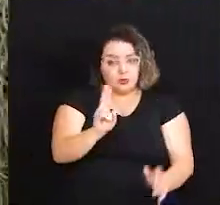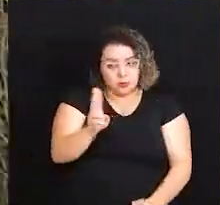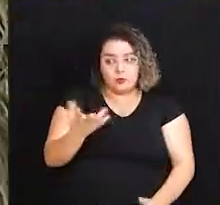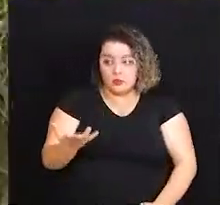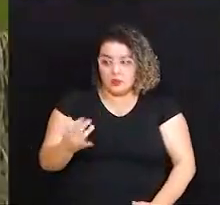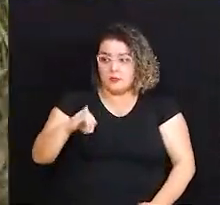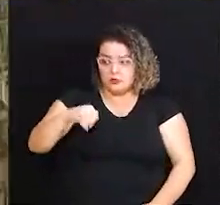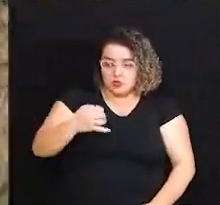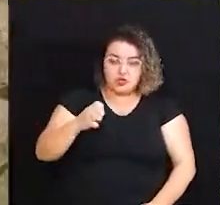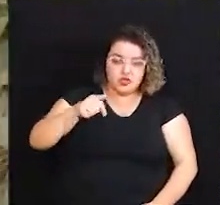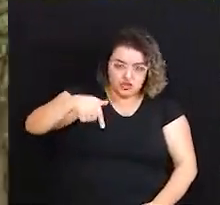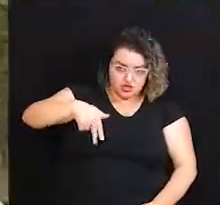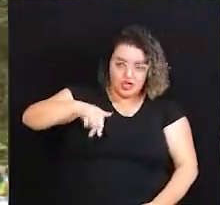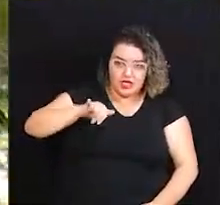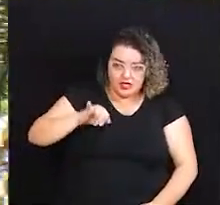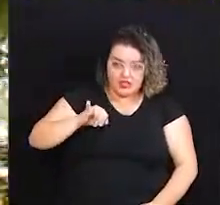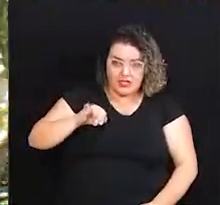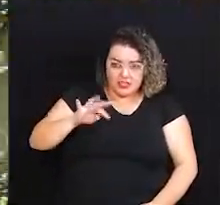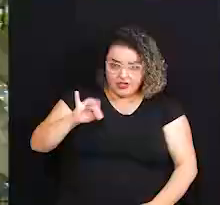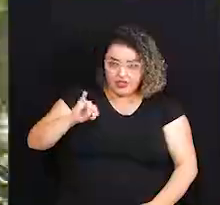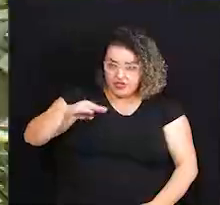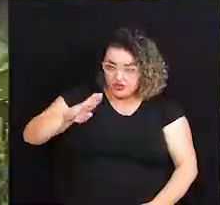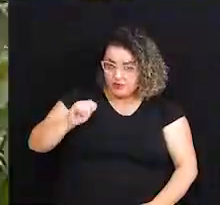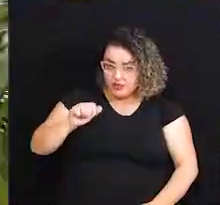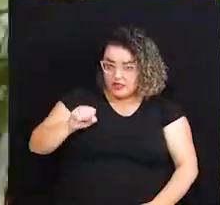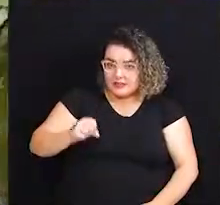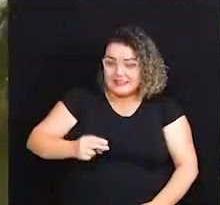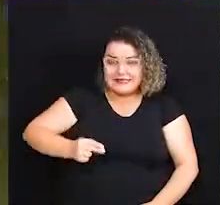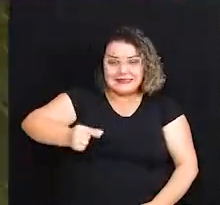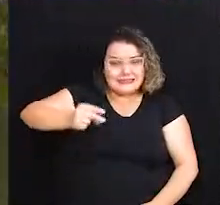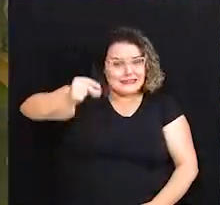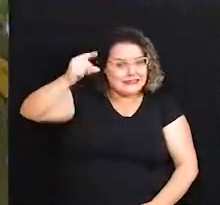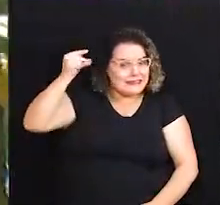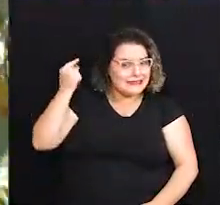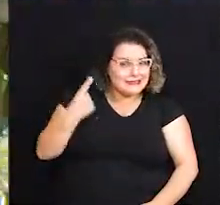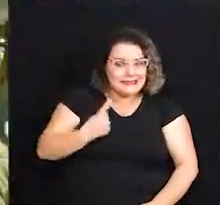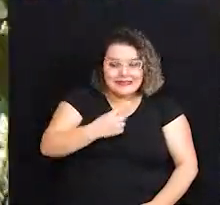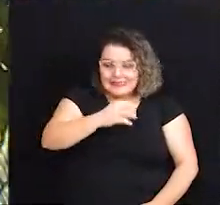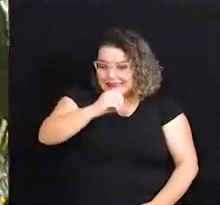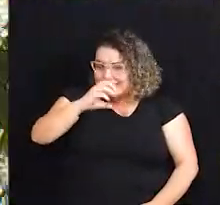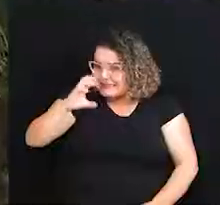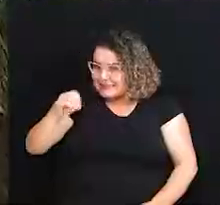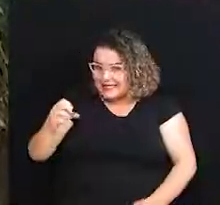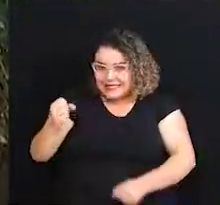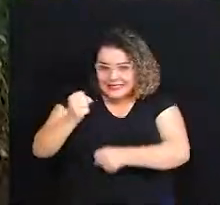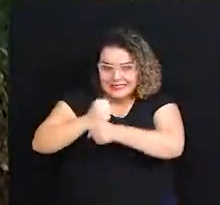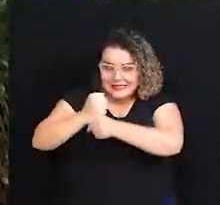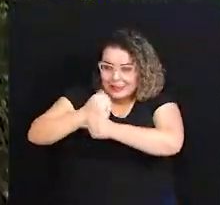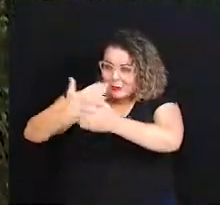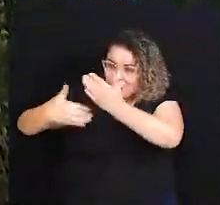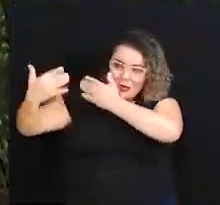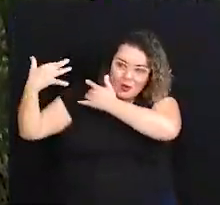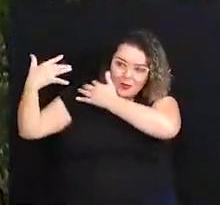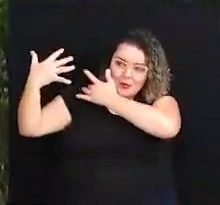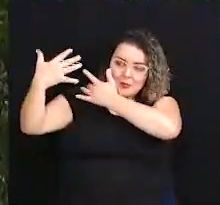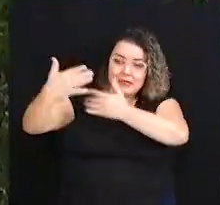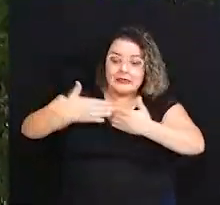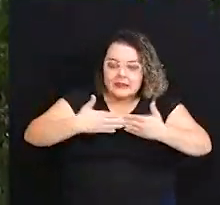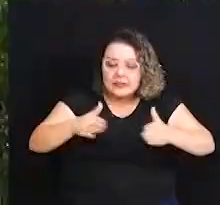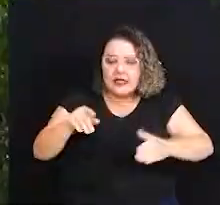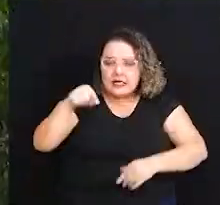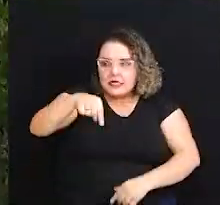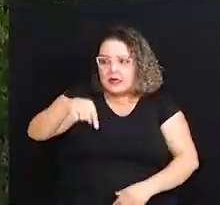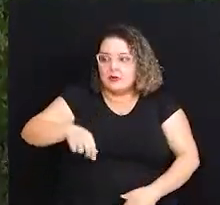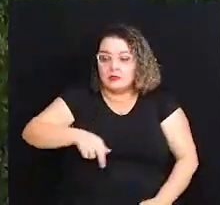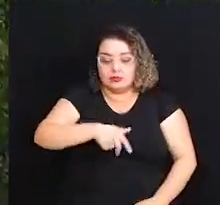aí jequitibás realmente centenários no bosque. Bem na entrada ali, na portaria, temos um ali na